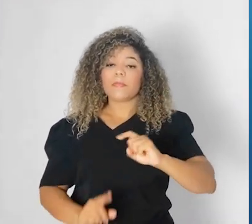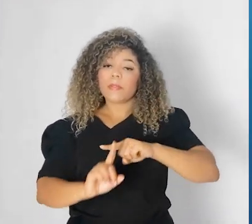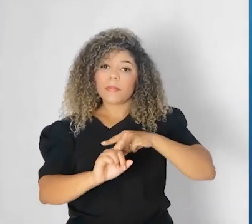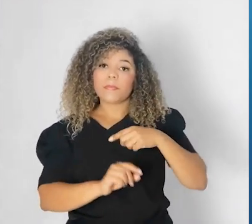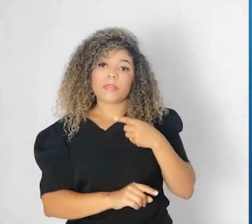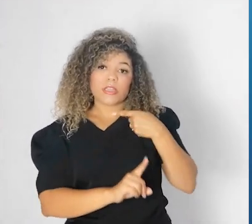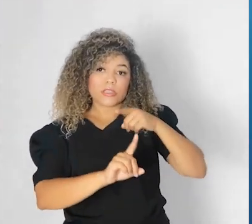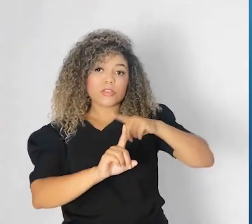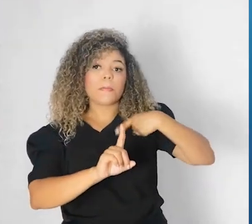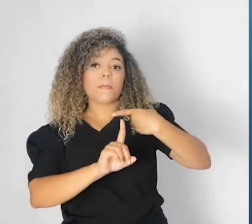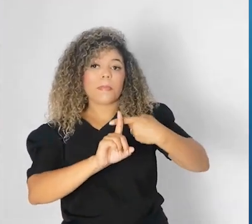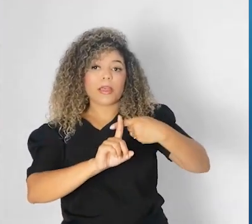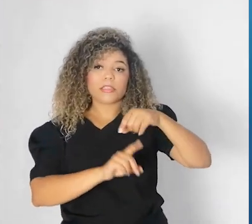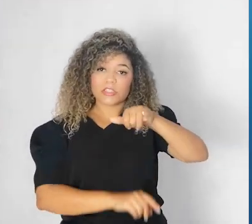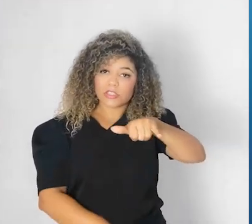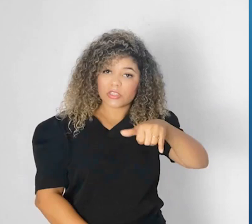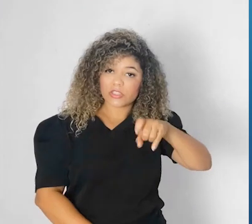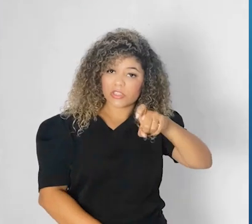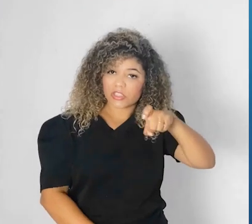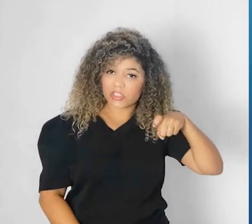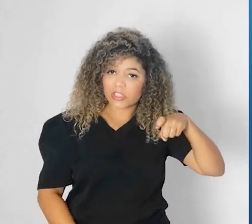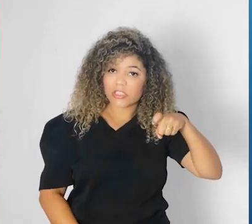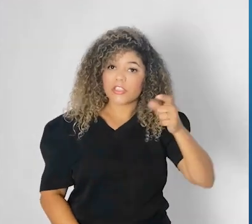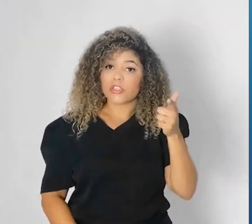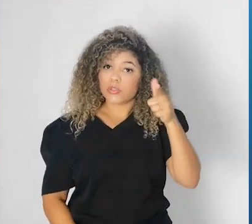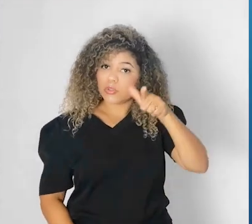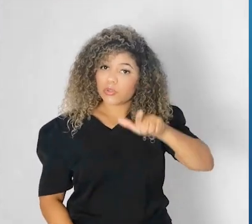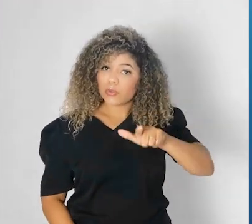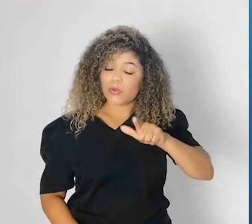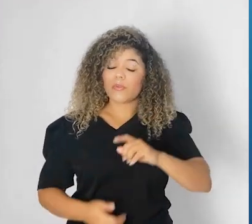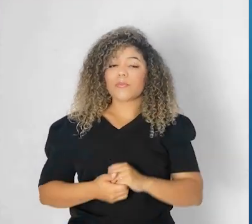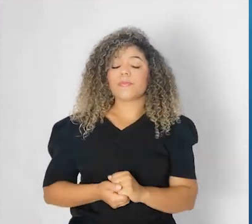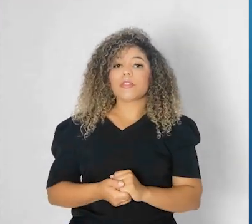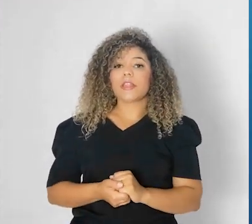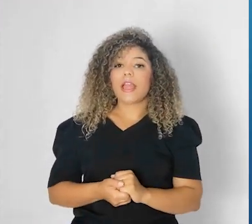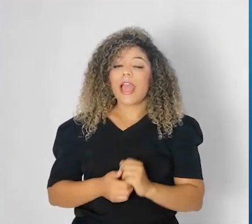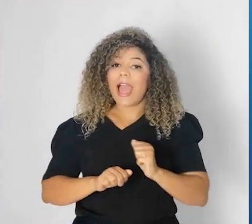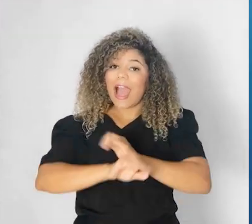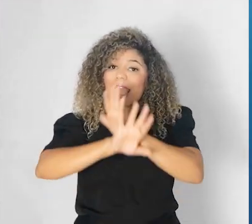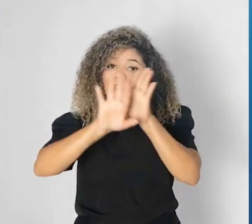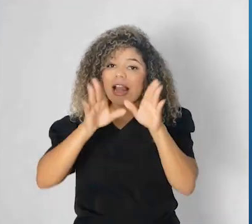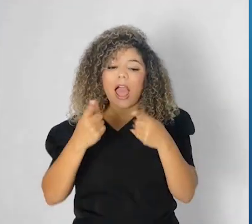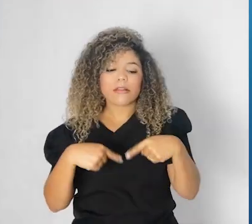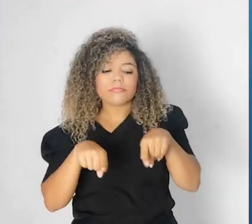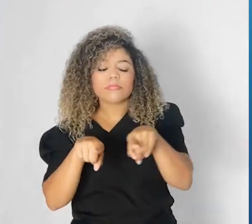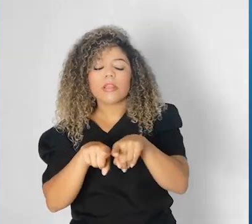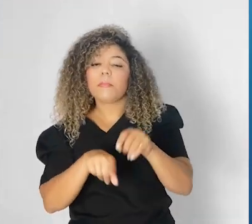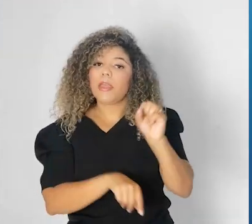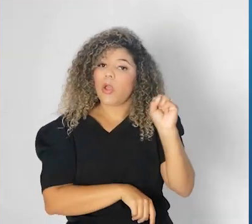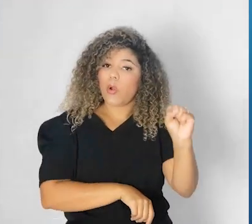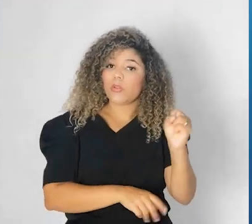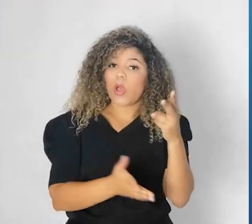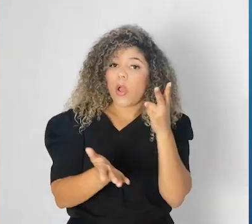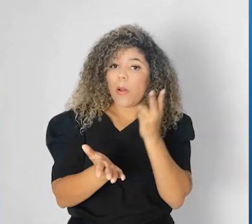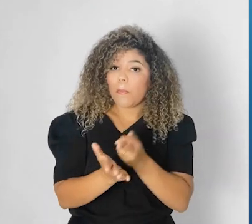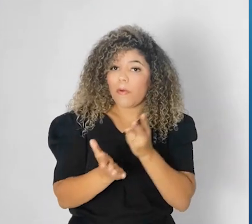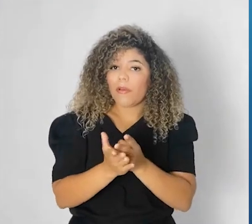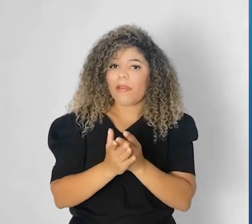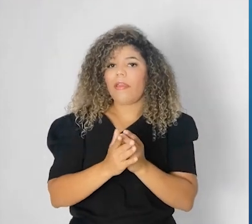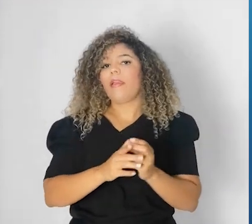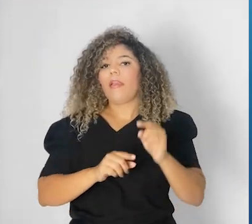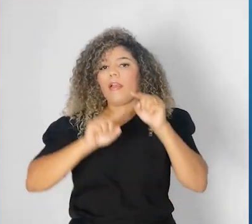aqui é x também, mais x, e logicamente aqui também é 8, já que a gente tem um retângulo